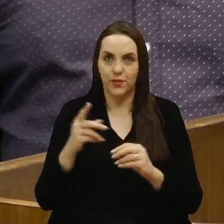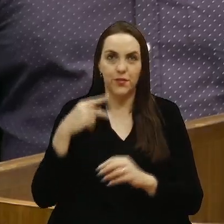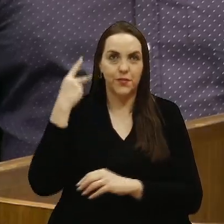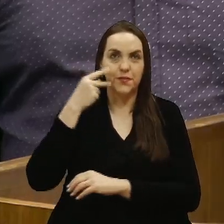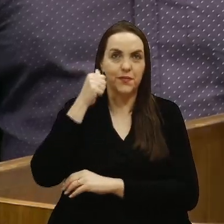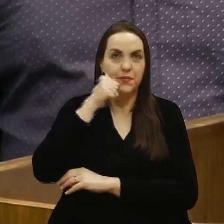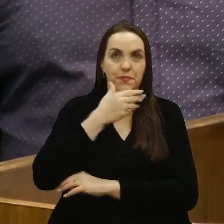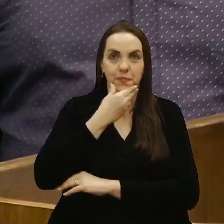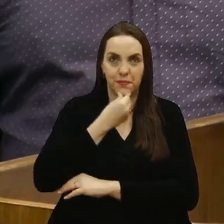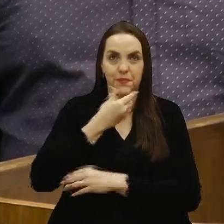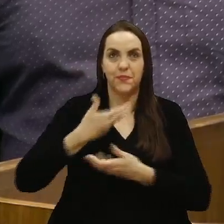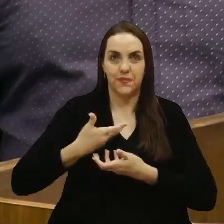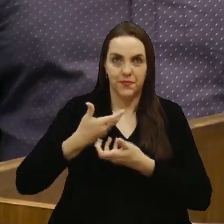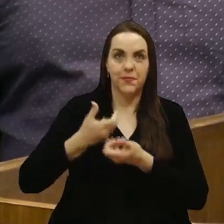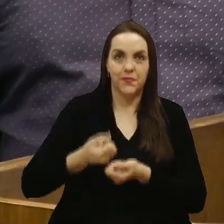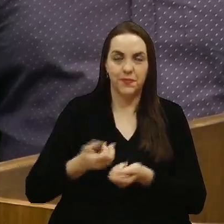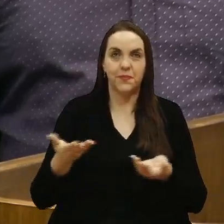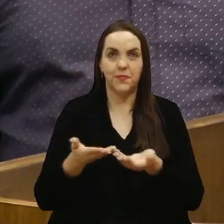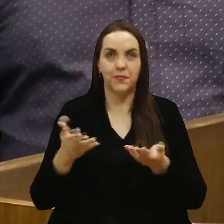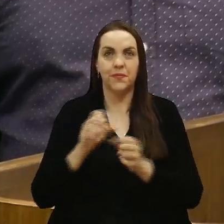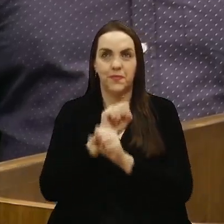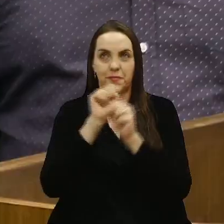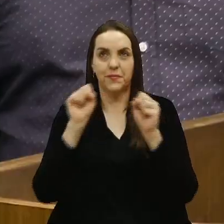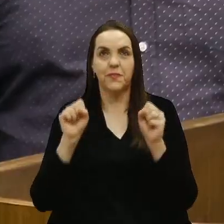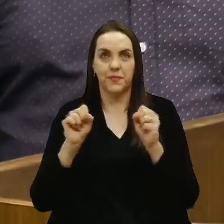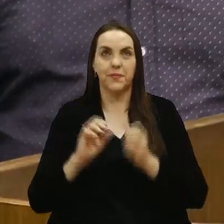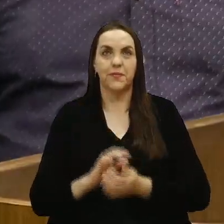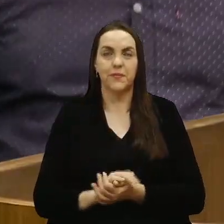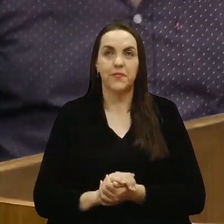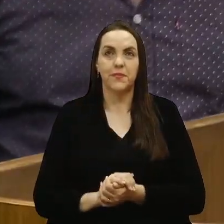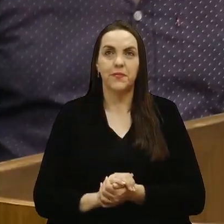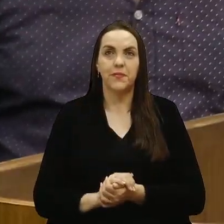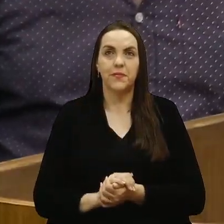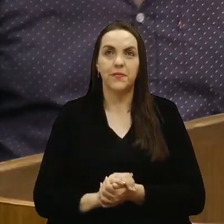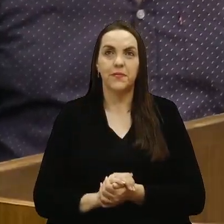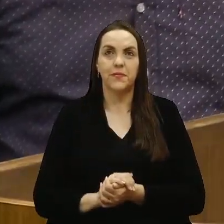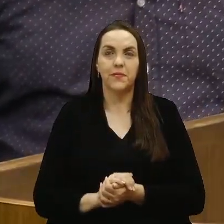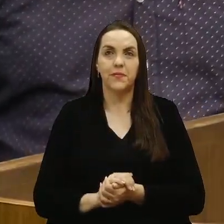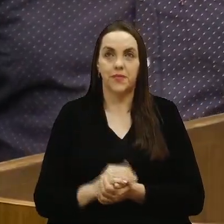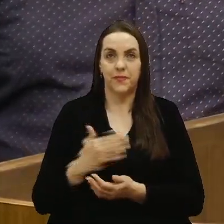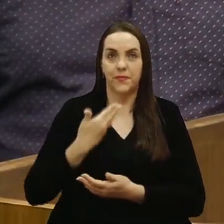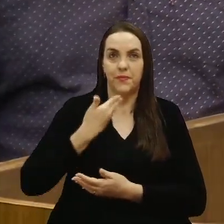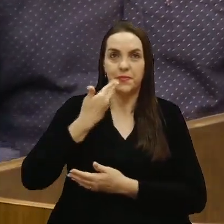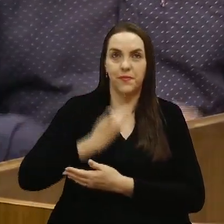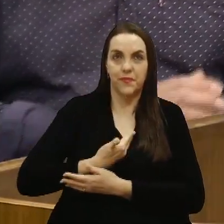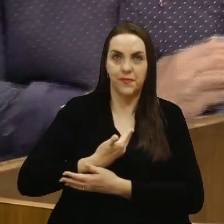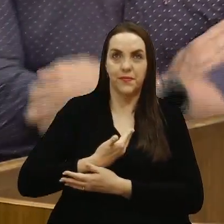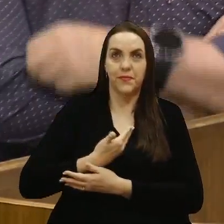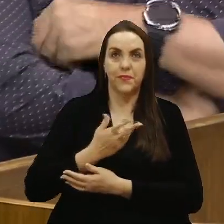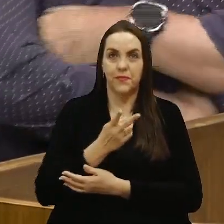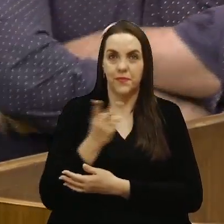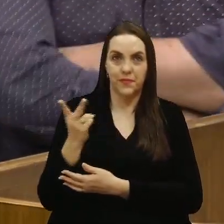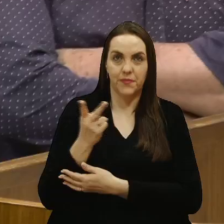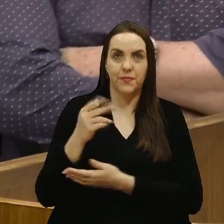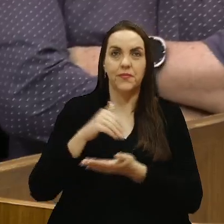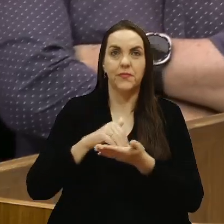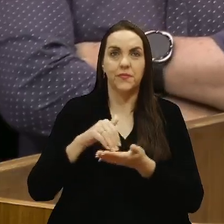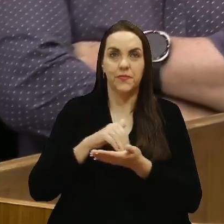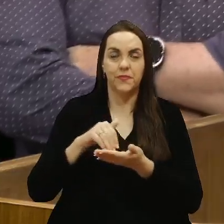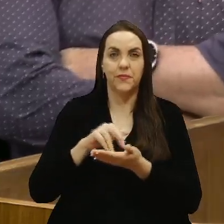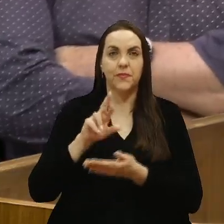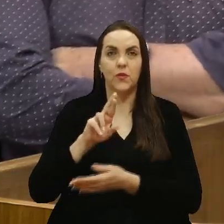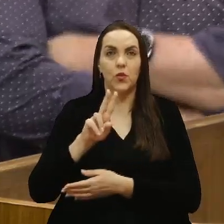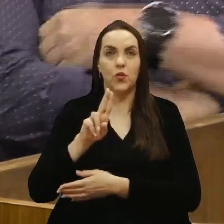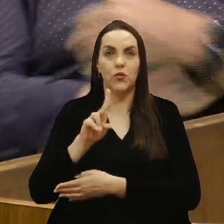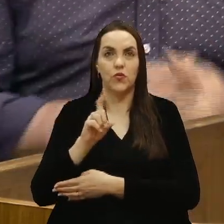receberem aqui nessa manhã. E a gente traz aqui, o secretário Rudimário, o